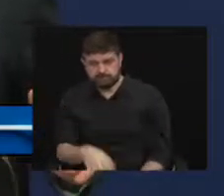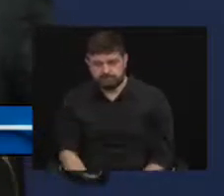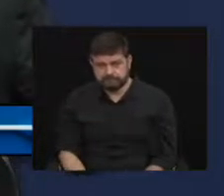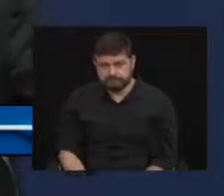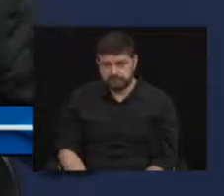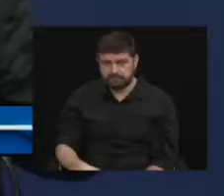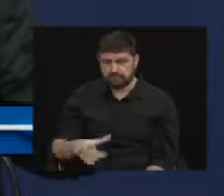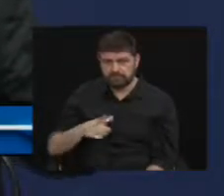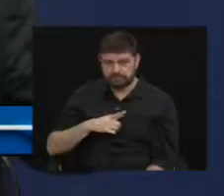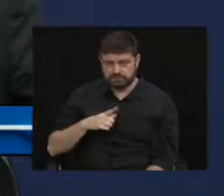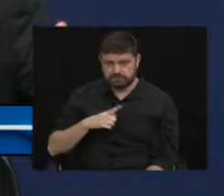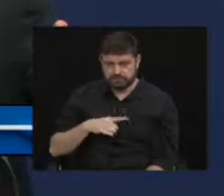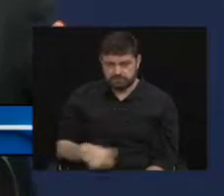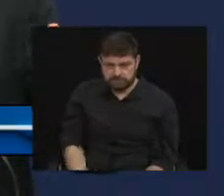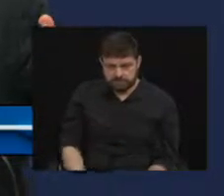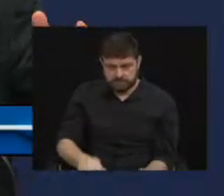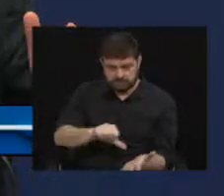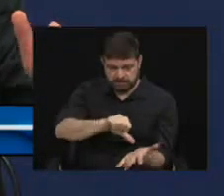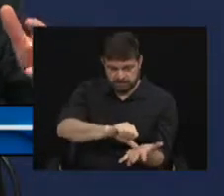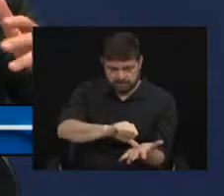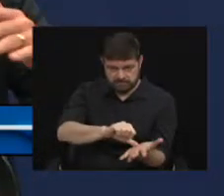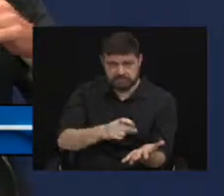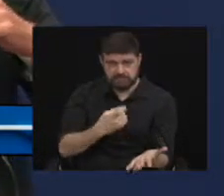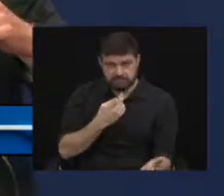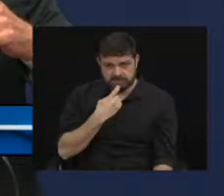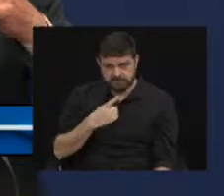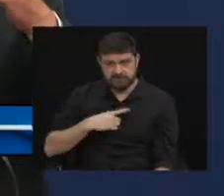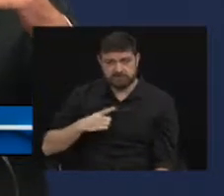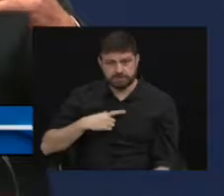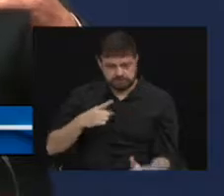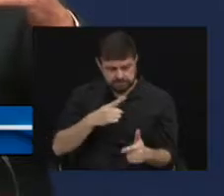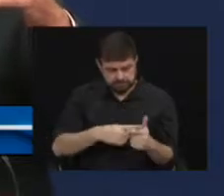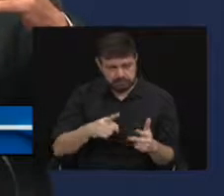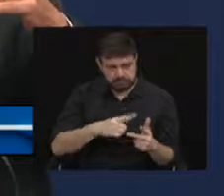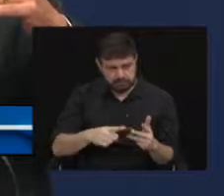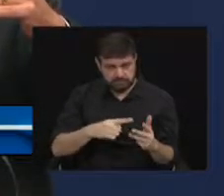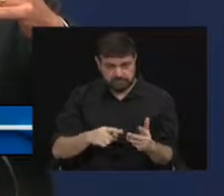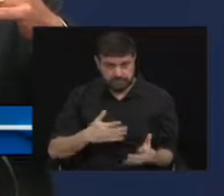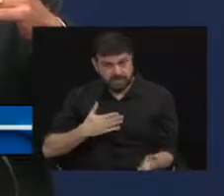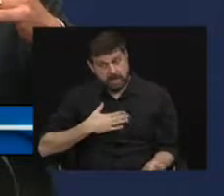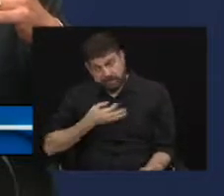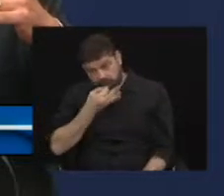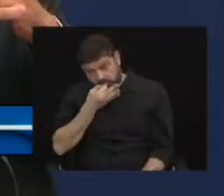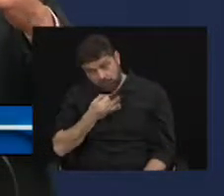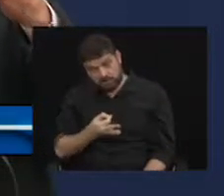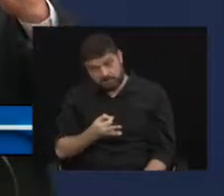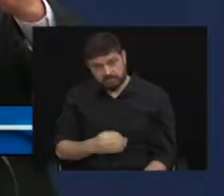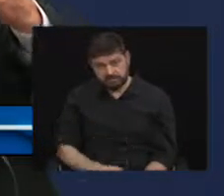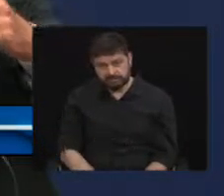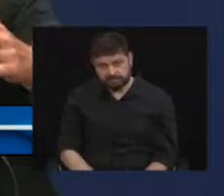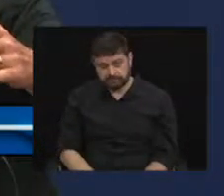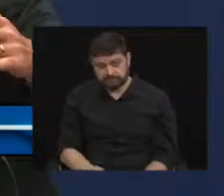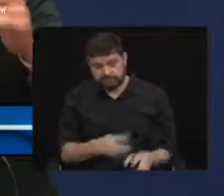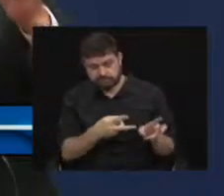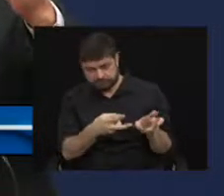venham chamar para um outro debate.